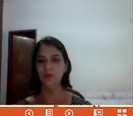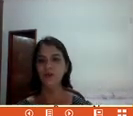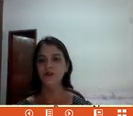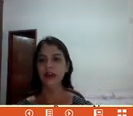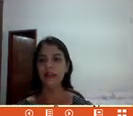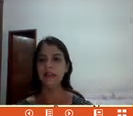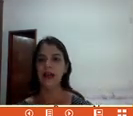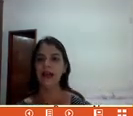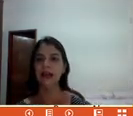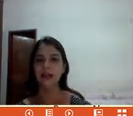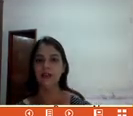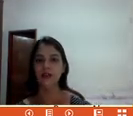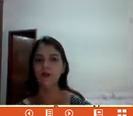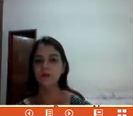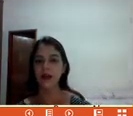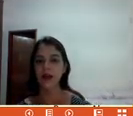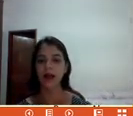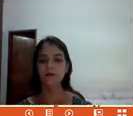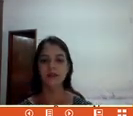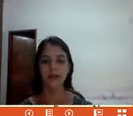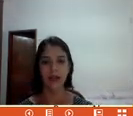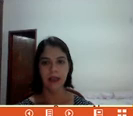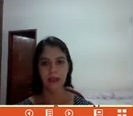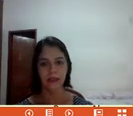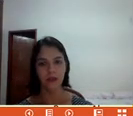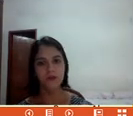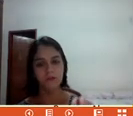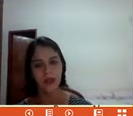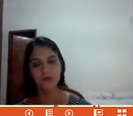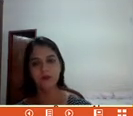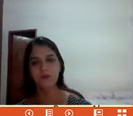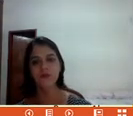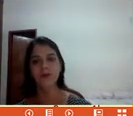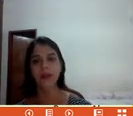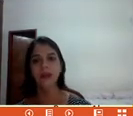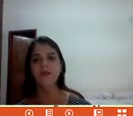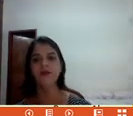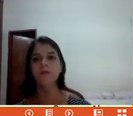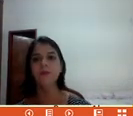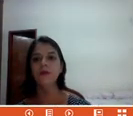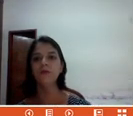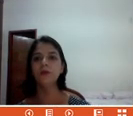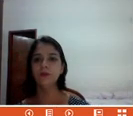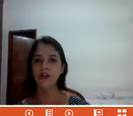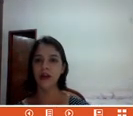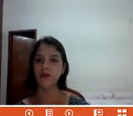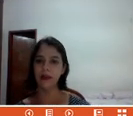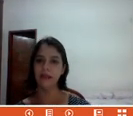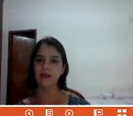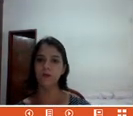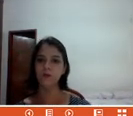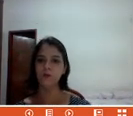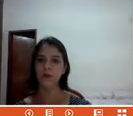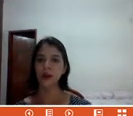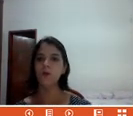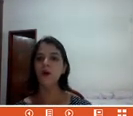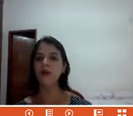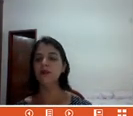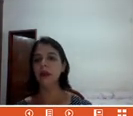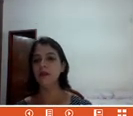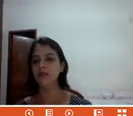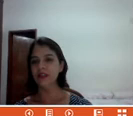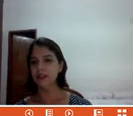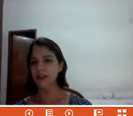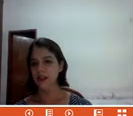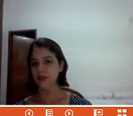Eu vou diferenciar essas duas palavras que têm os mesmos movimentos pelo ponto de articulação. Quando